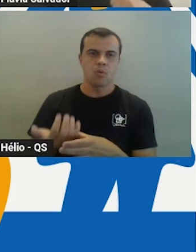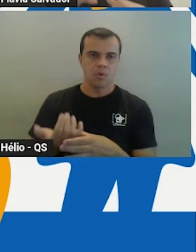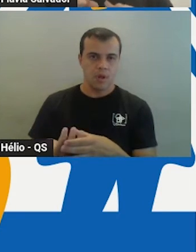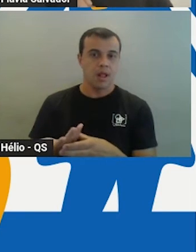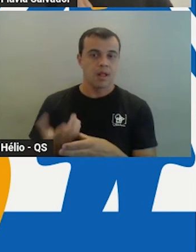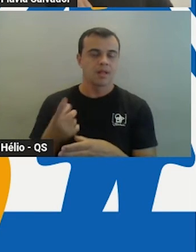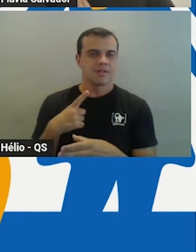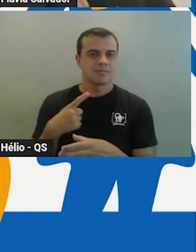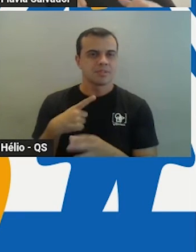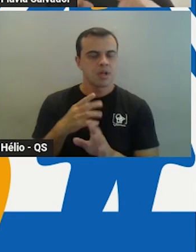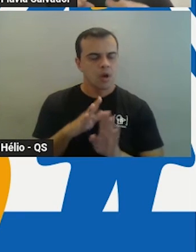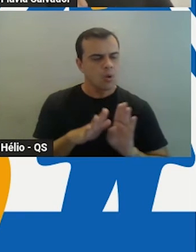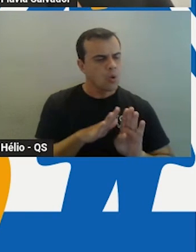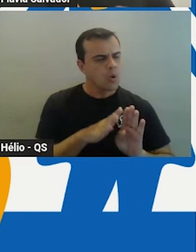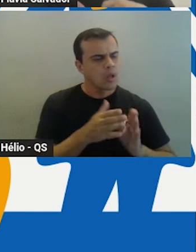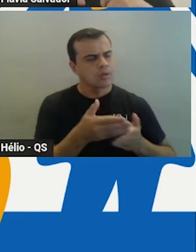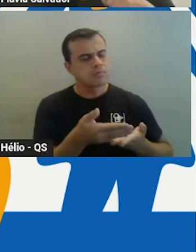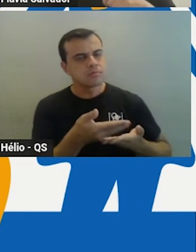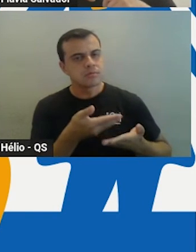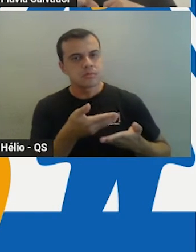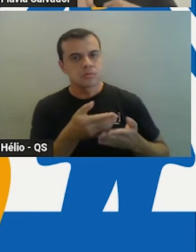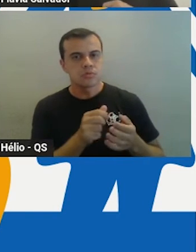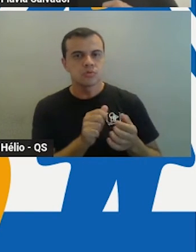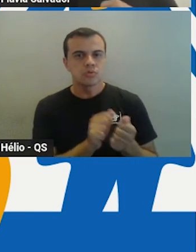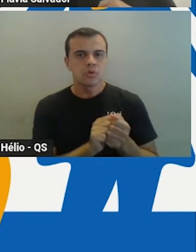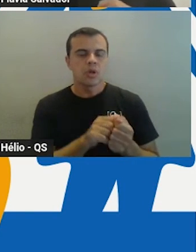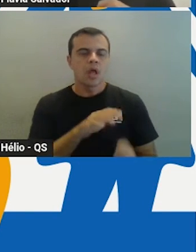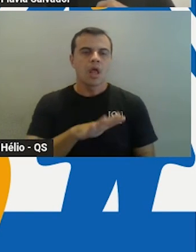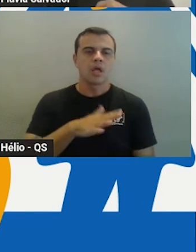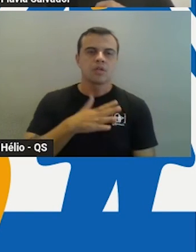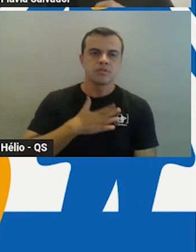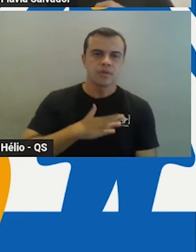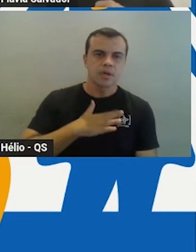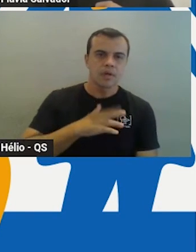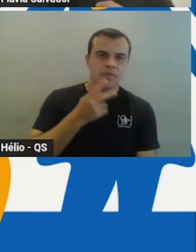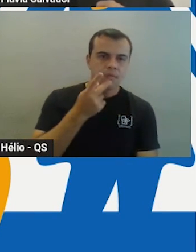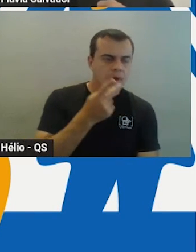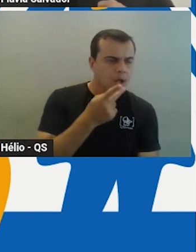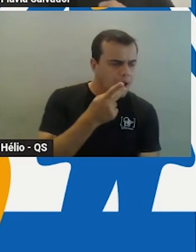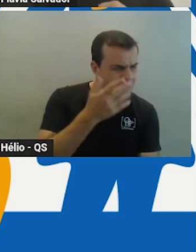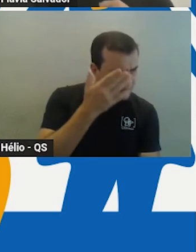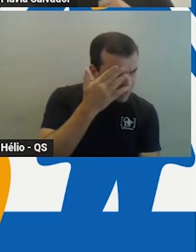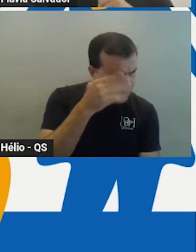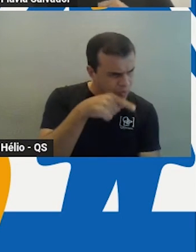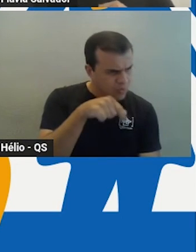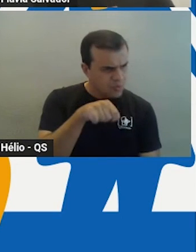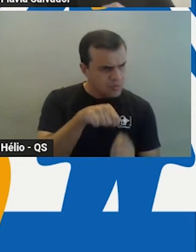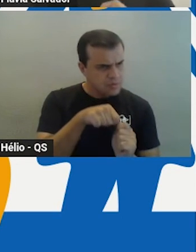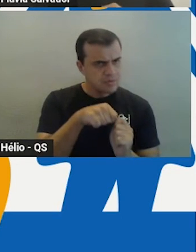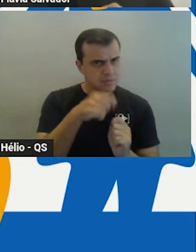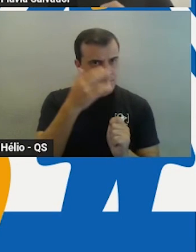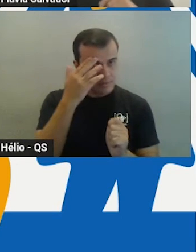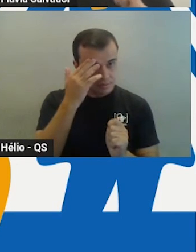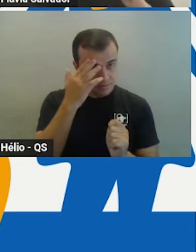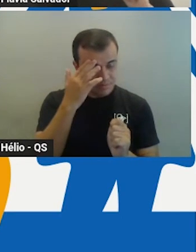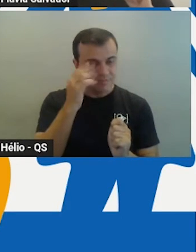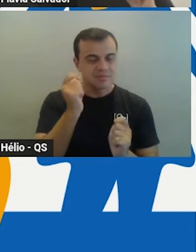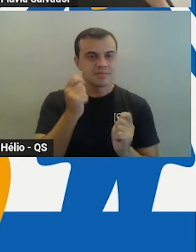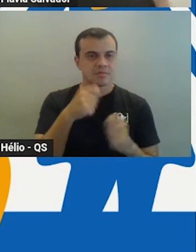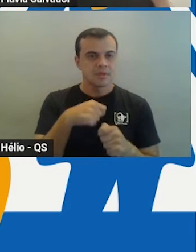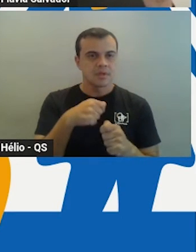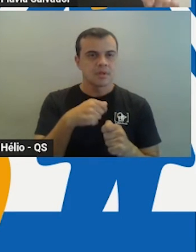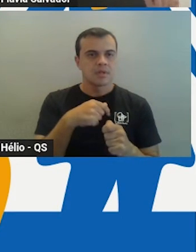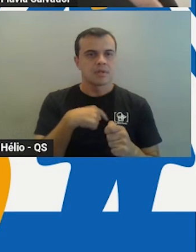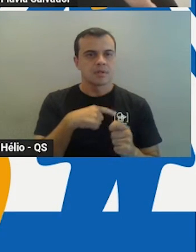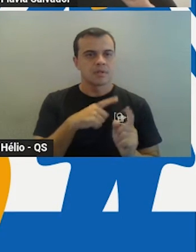Então eles têm que cuidar um do outro, tem que ir devagar, tem que um falar para o outro. Você entendeu o que eu falei? A gente vai